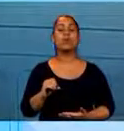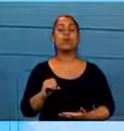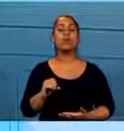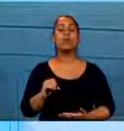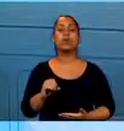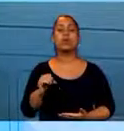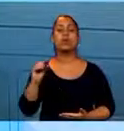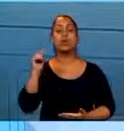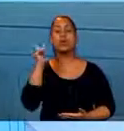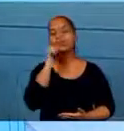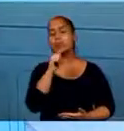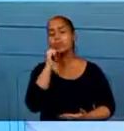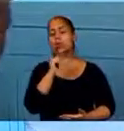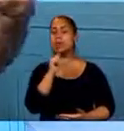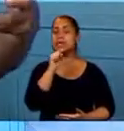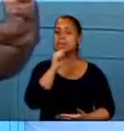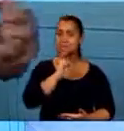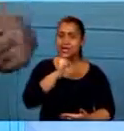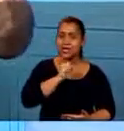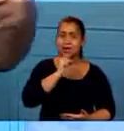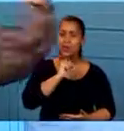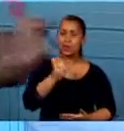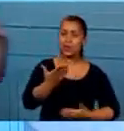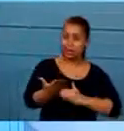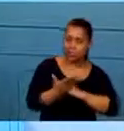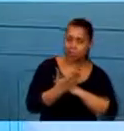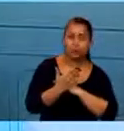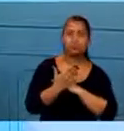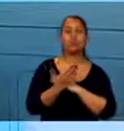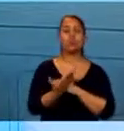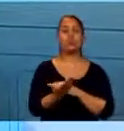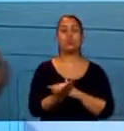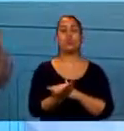daquela senhora que auxiliou